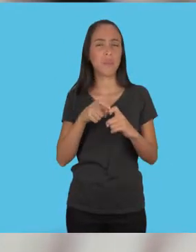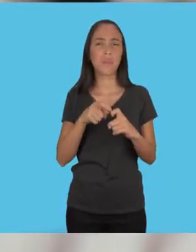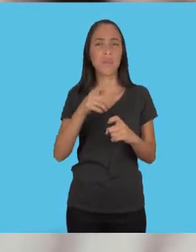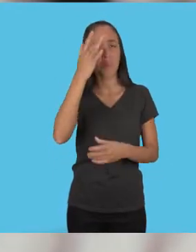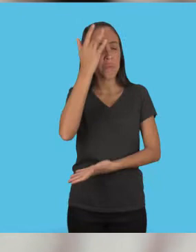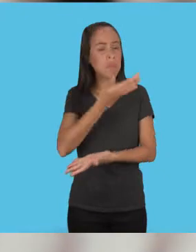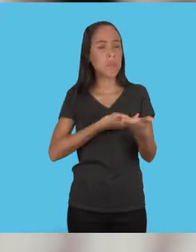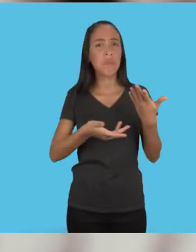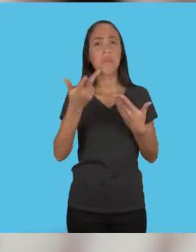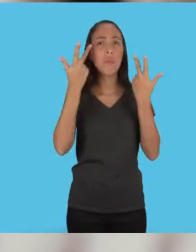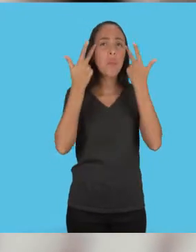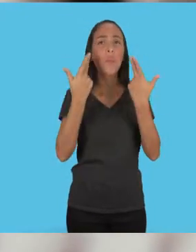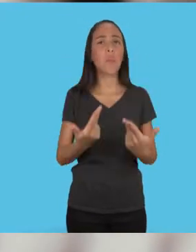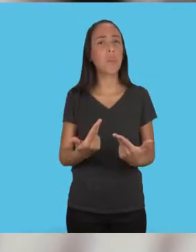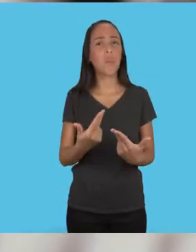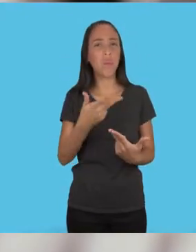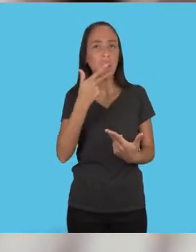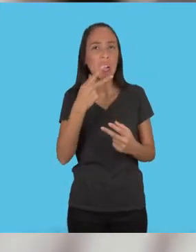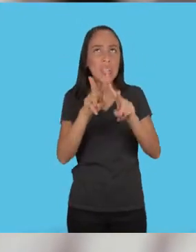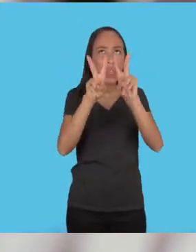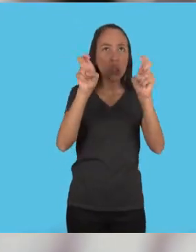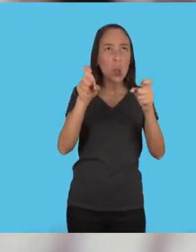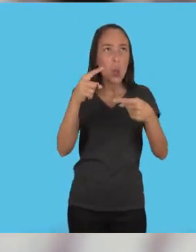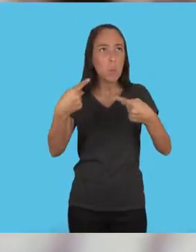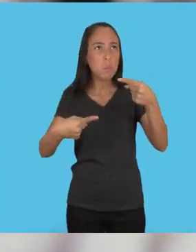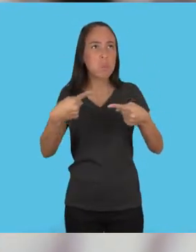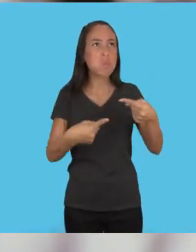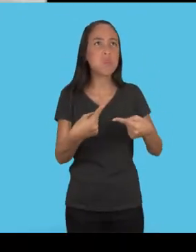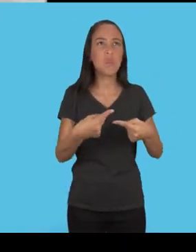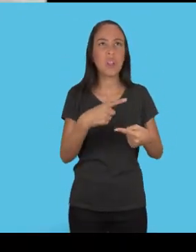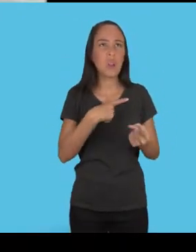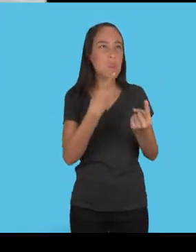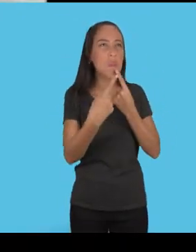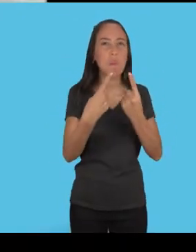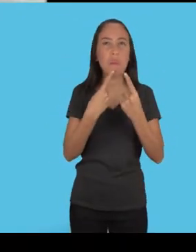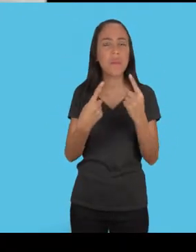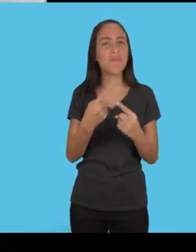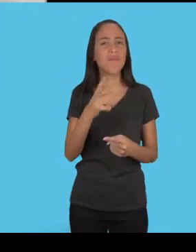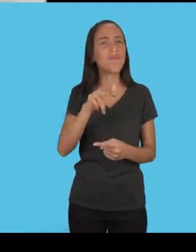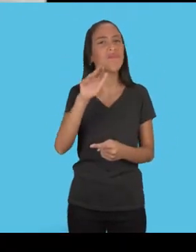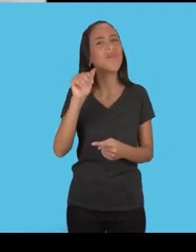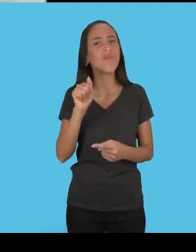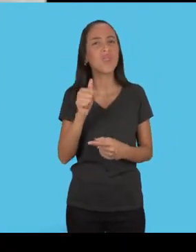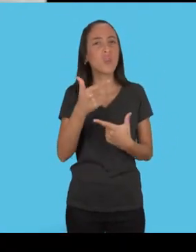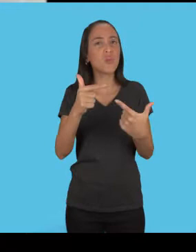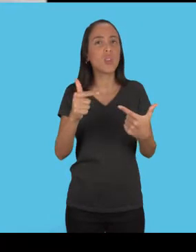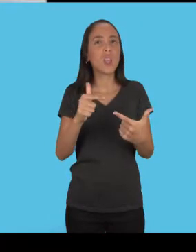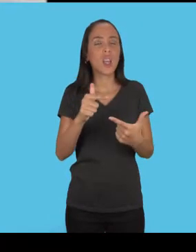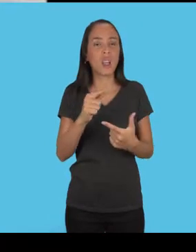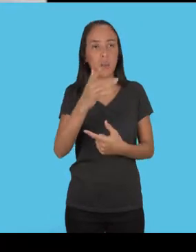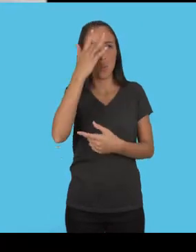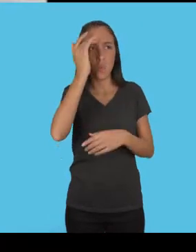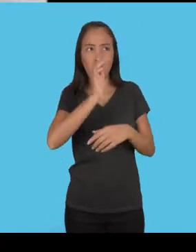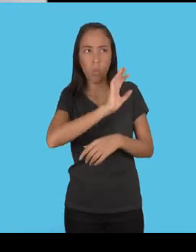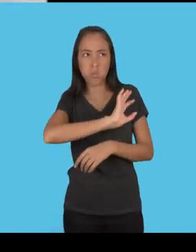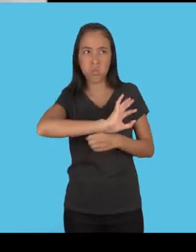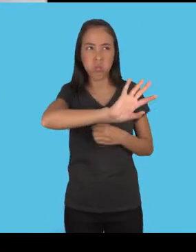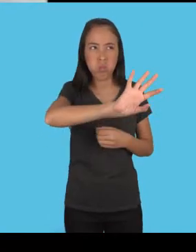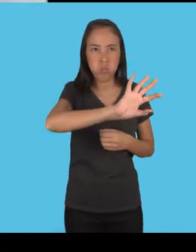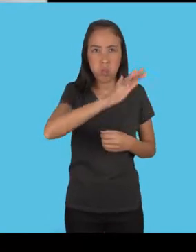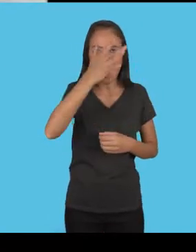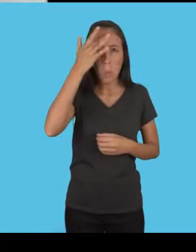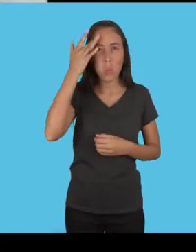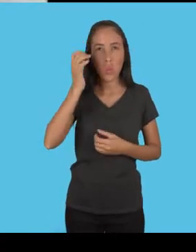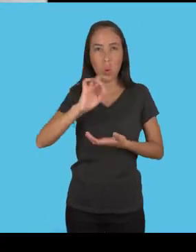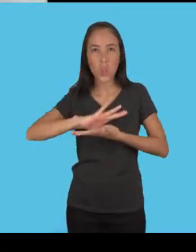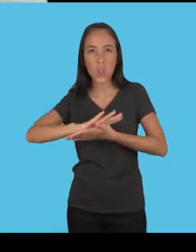sequer era discutido, evitava-se discussões políticas. Não havia nenhum tipo de isolamento,